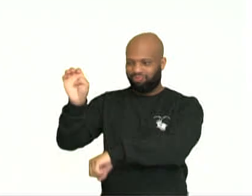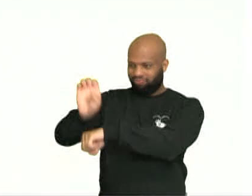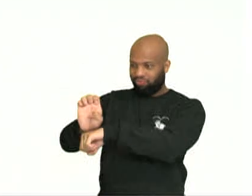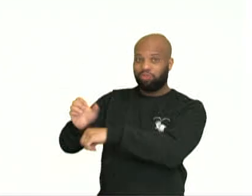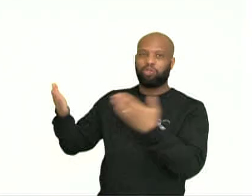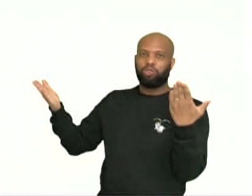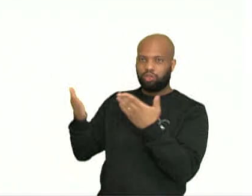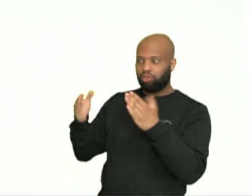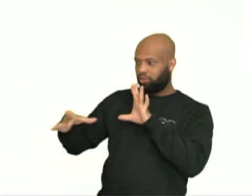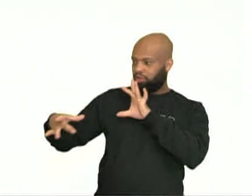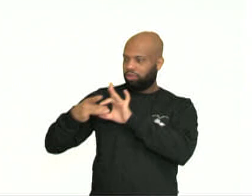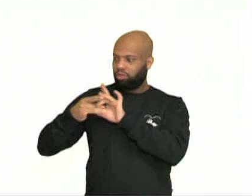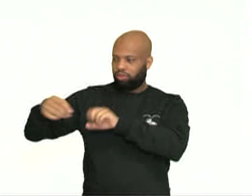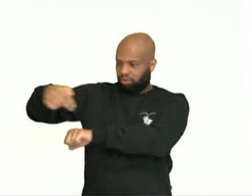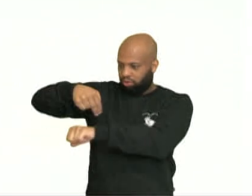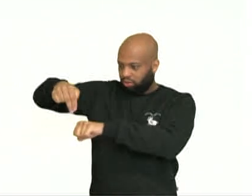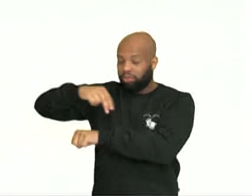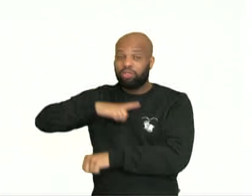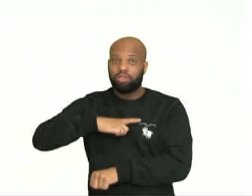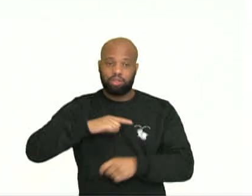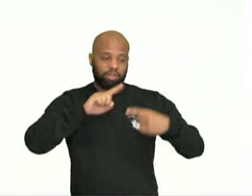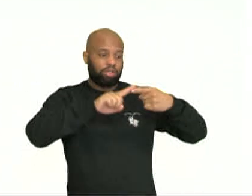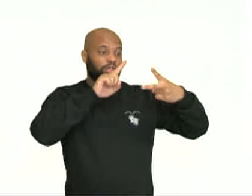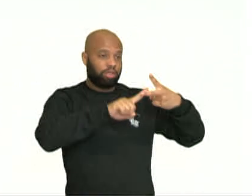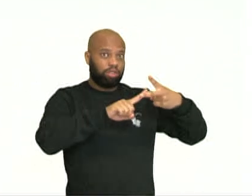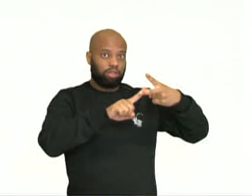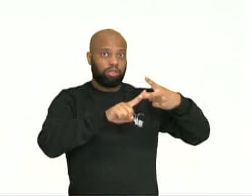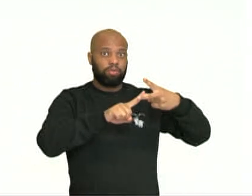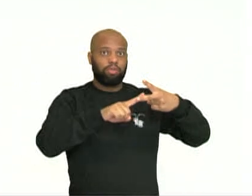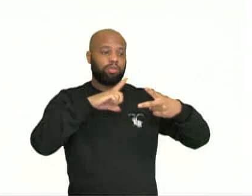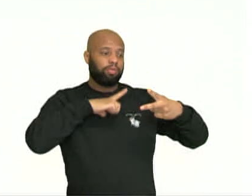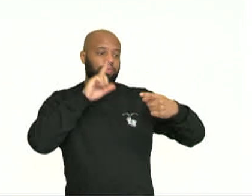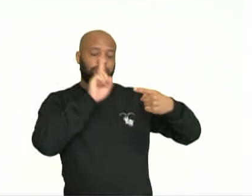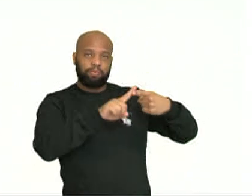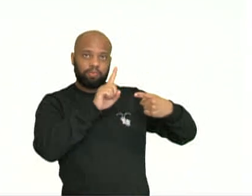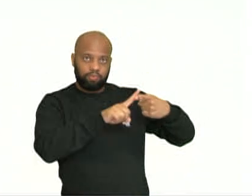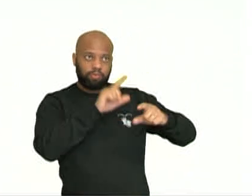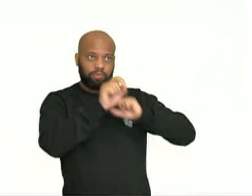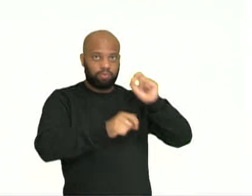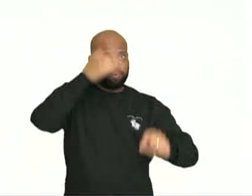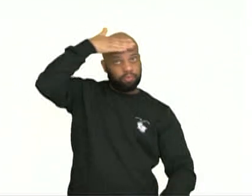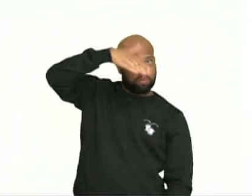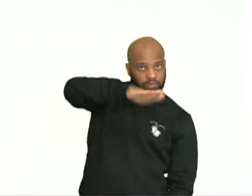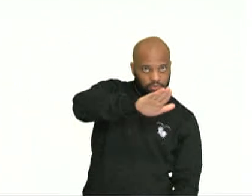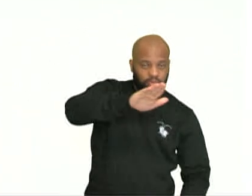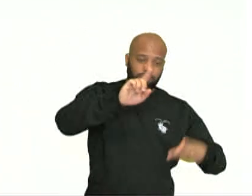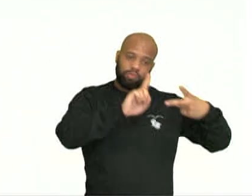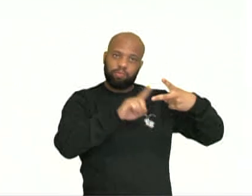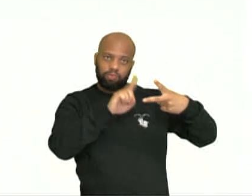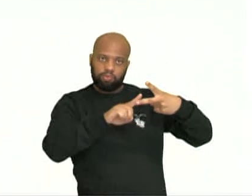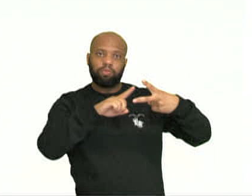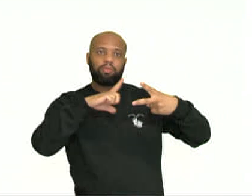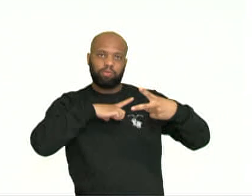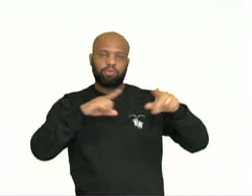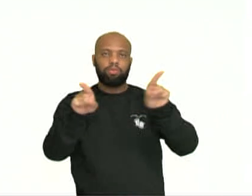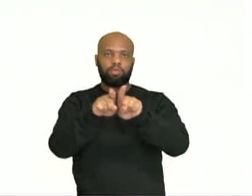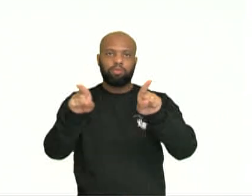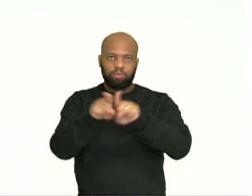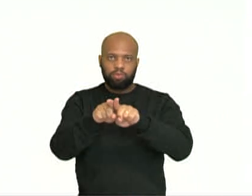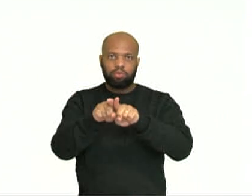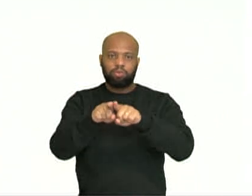nós temos duas conformações possíveis no mundo. Nós temos a conformação das repúblicas e nós temos a conformação